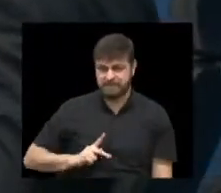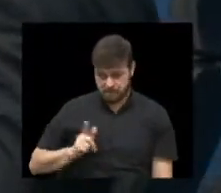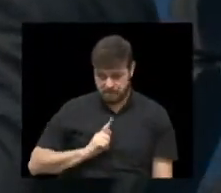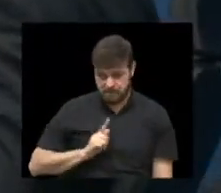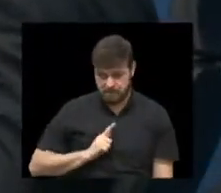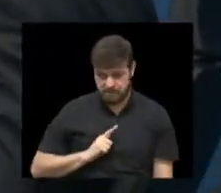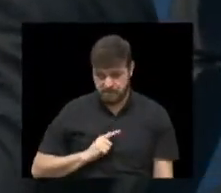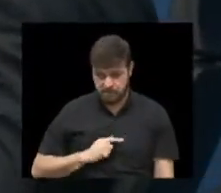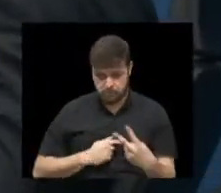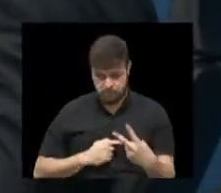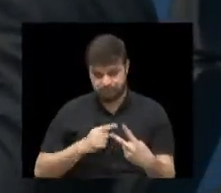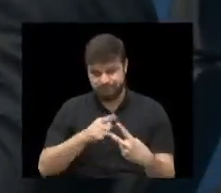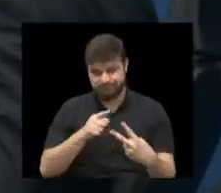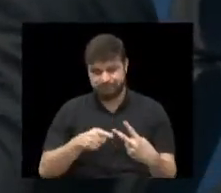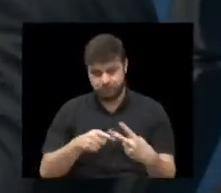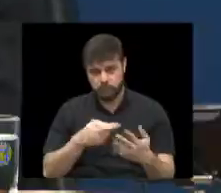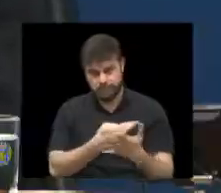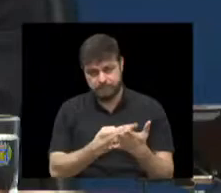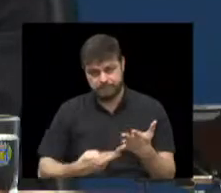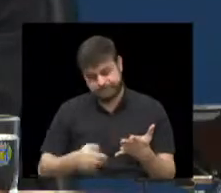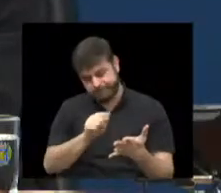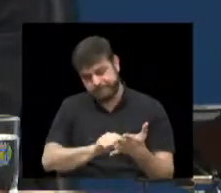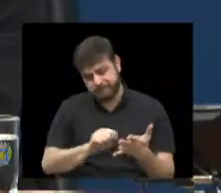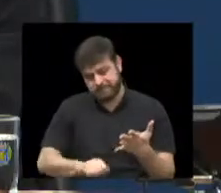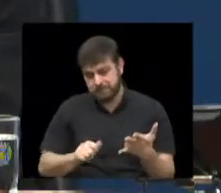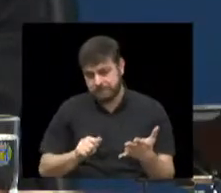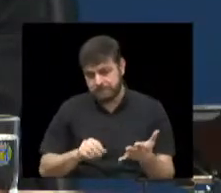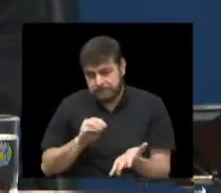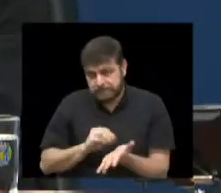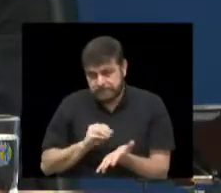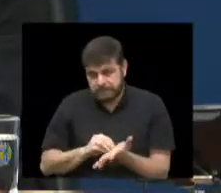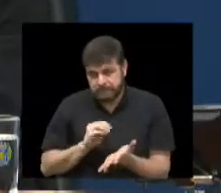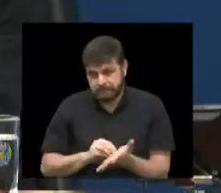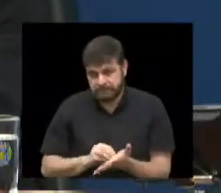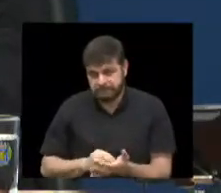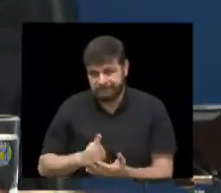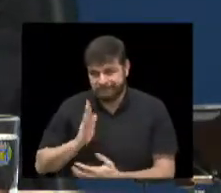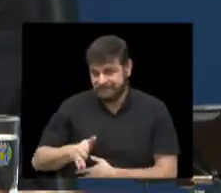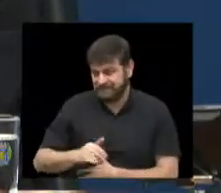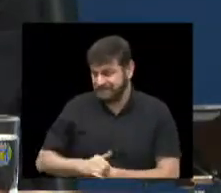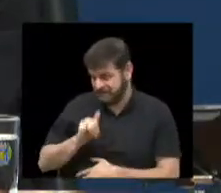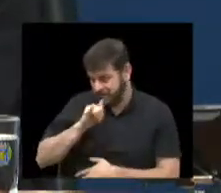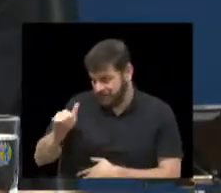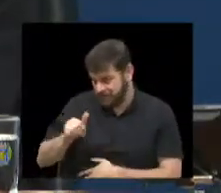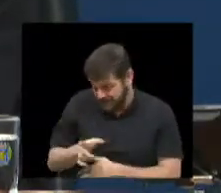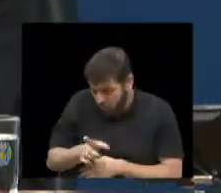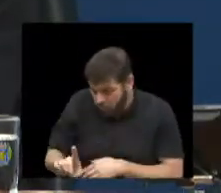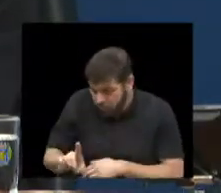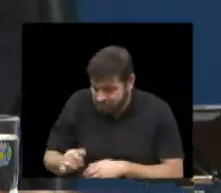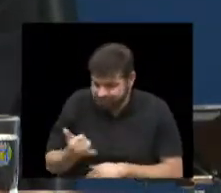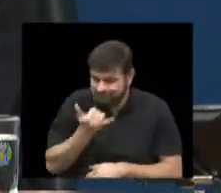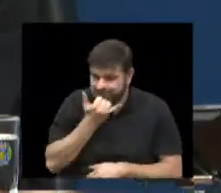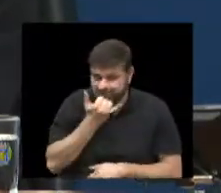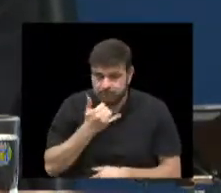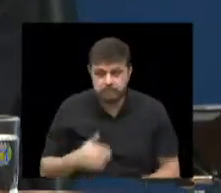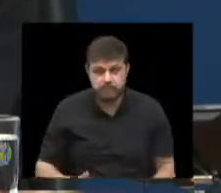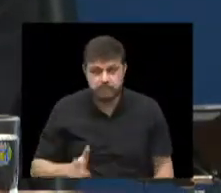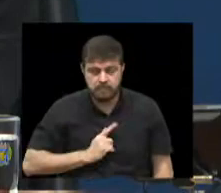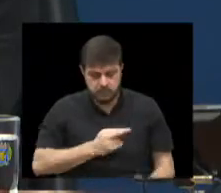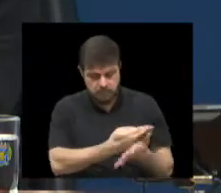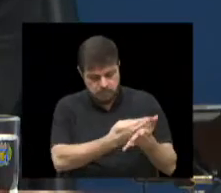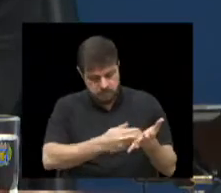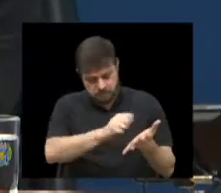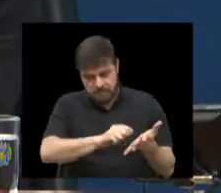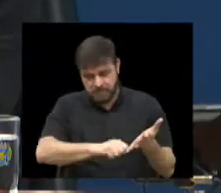mais dois requerimentos, embora havia dito que era o derradeiro, o requerimento de autoria